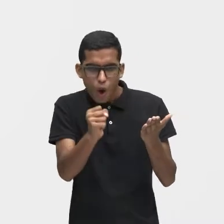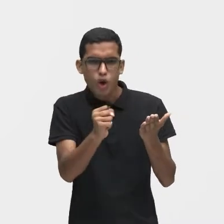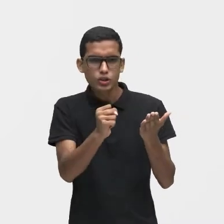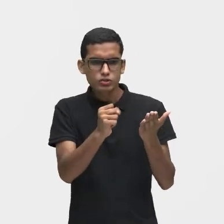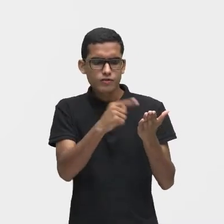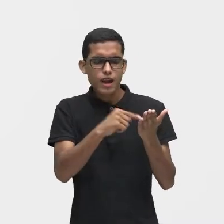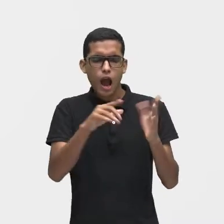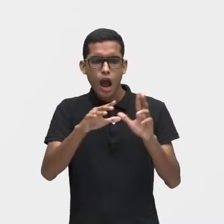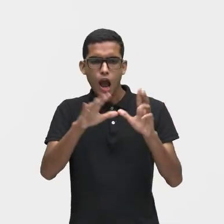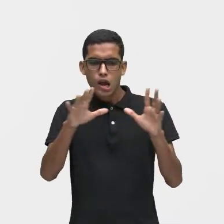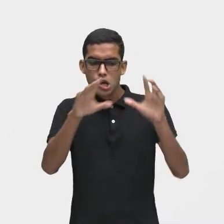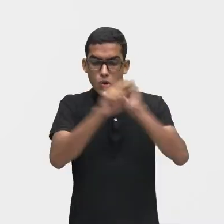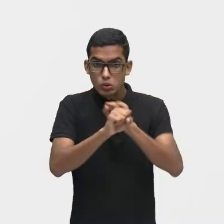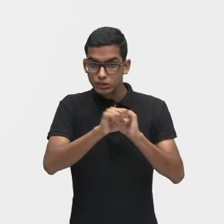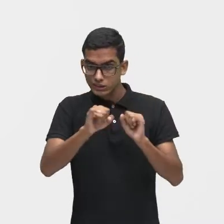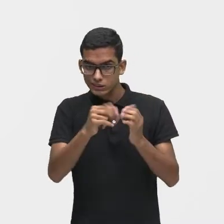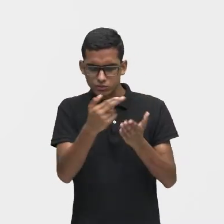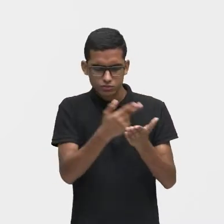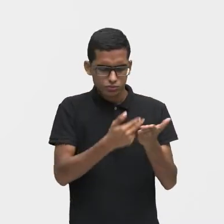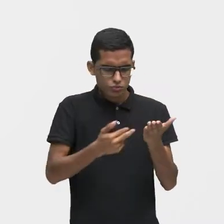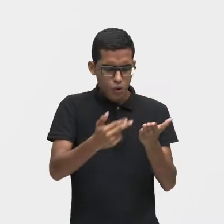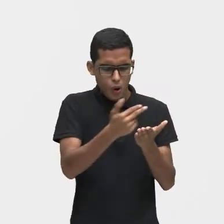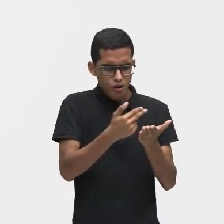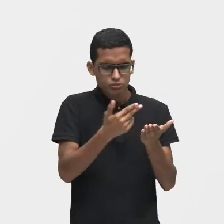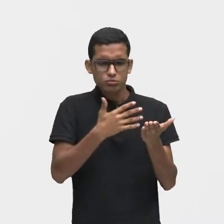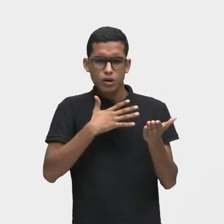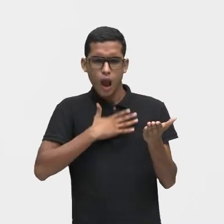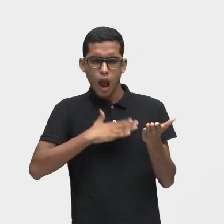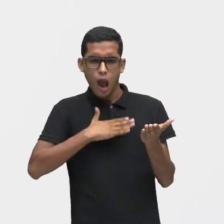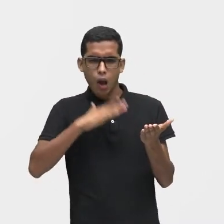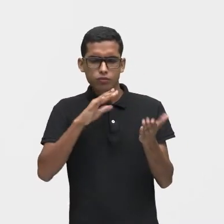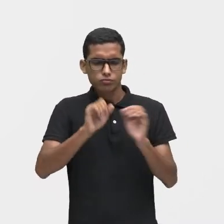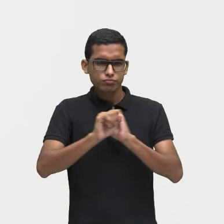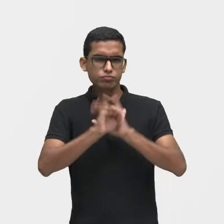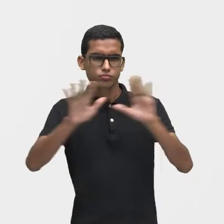mais clarinho. Giz de cera.